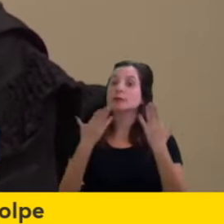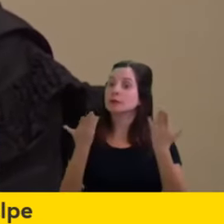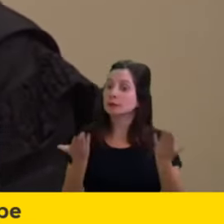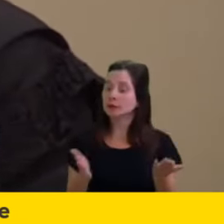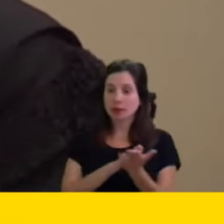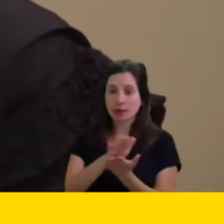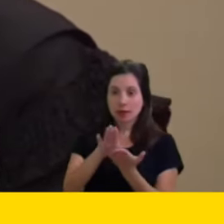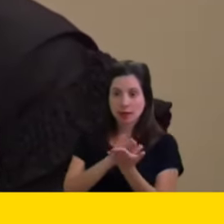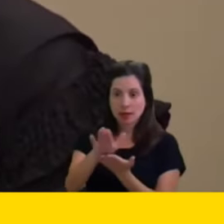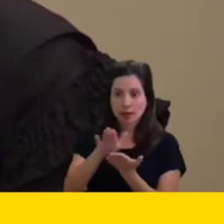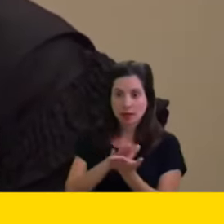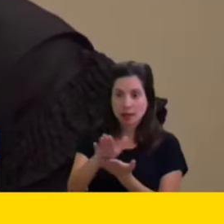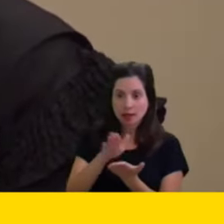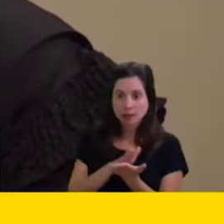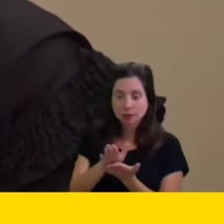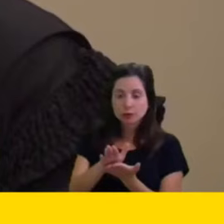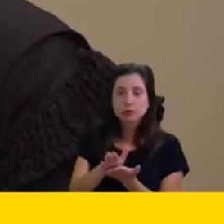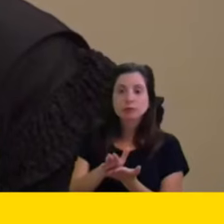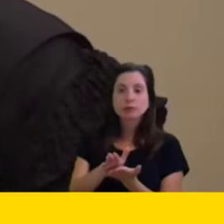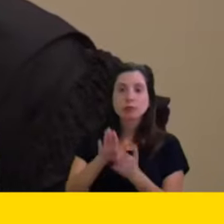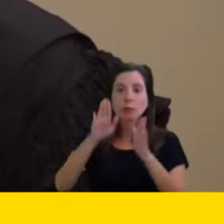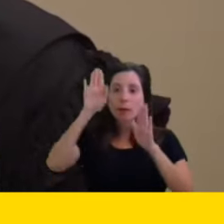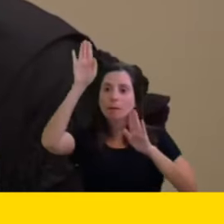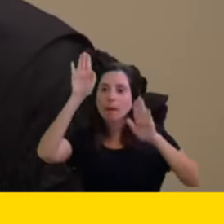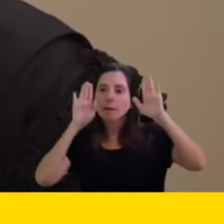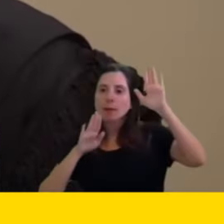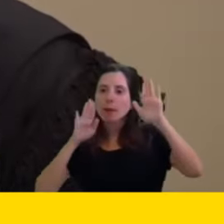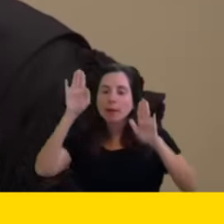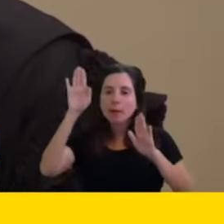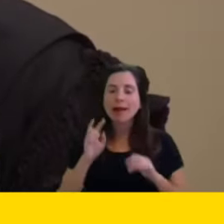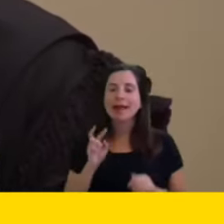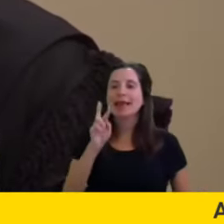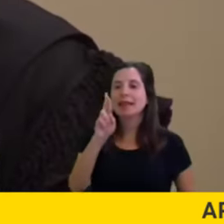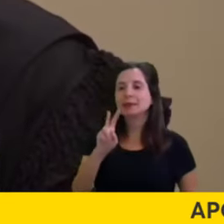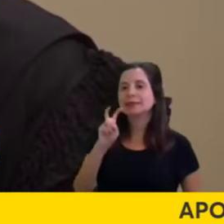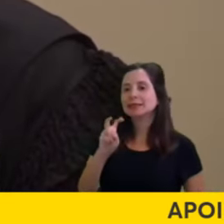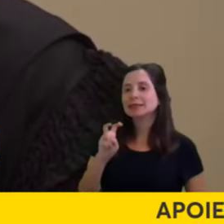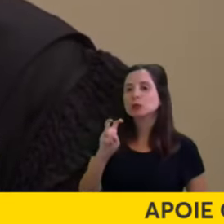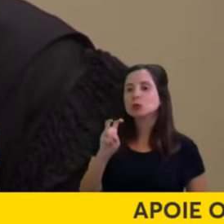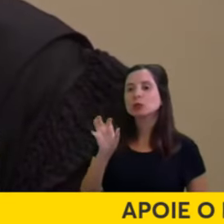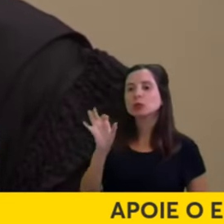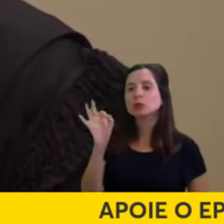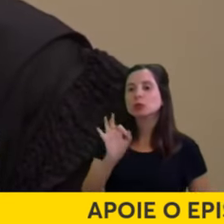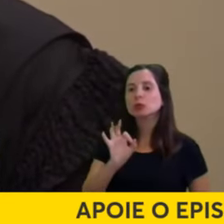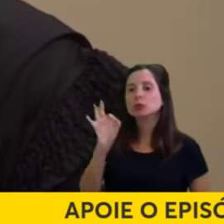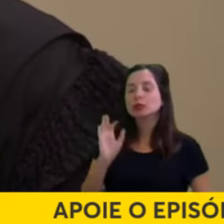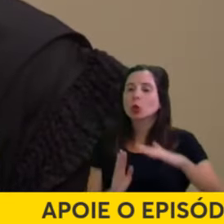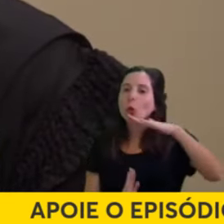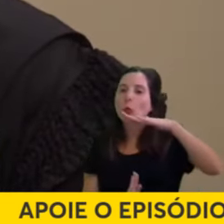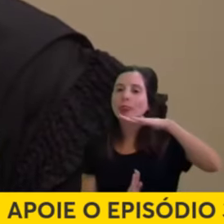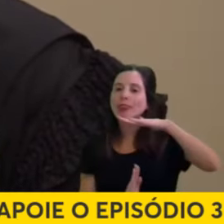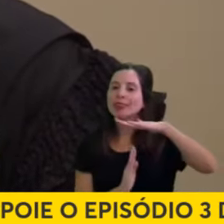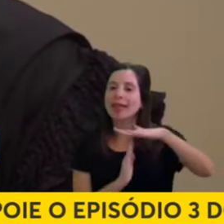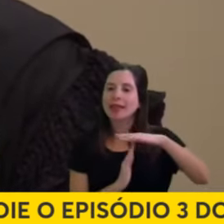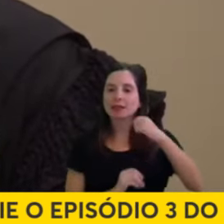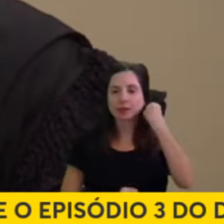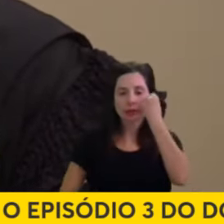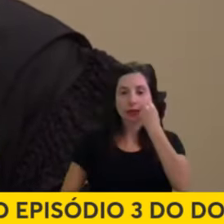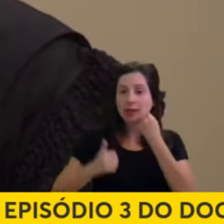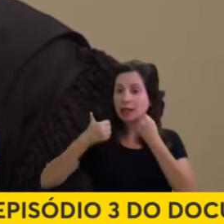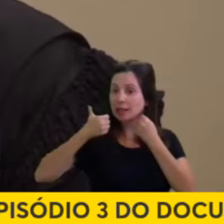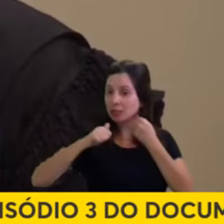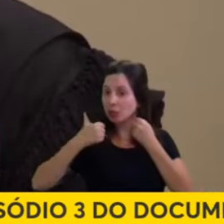efetivamente direcionados a essa campanha representa 5% do teto de gastos da campanha do senador e